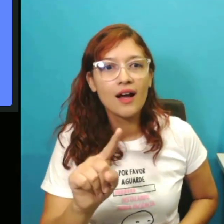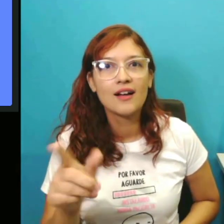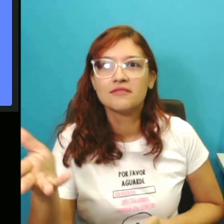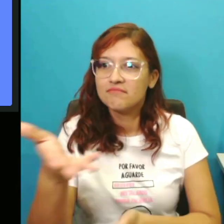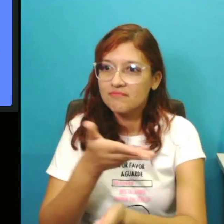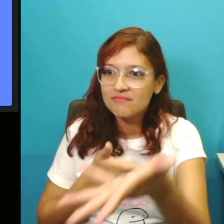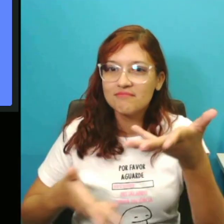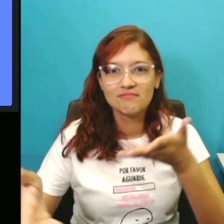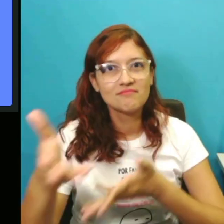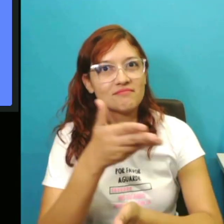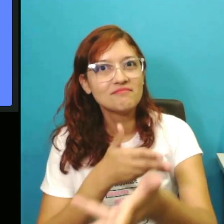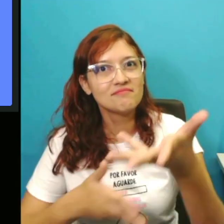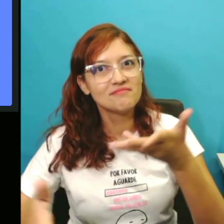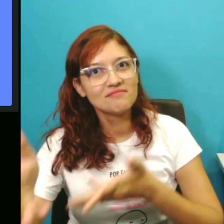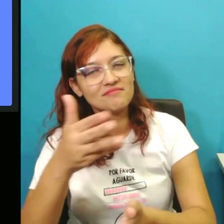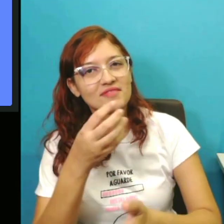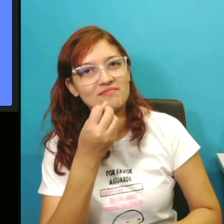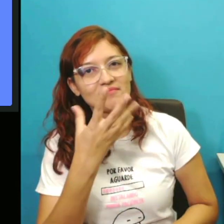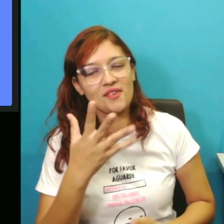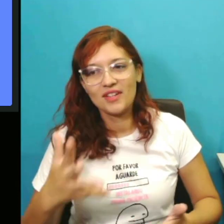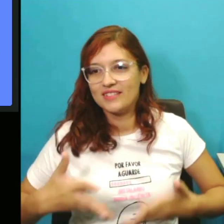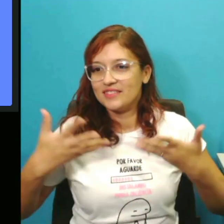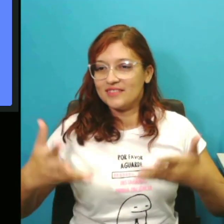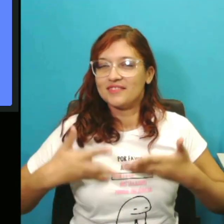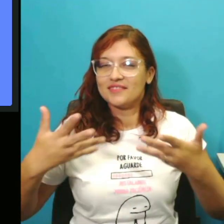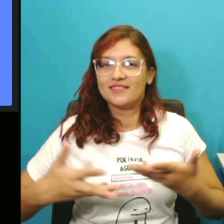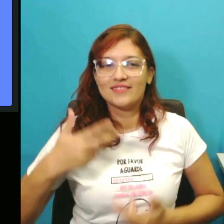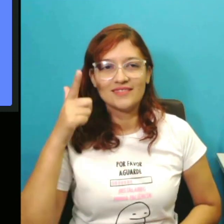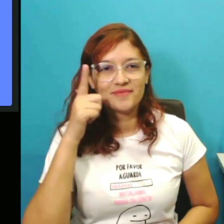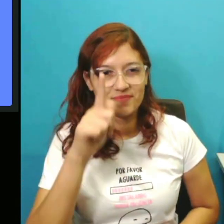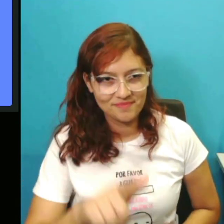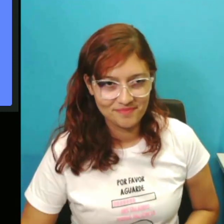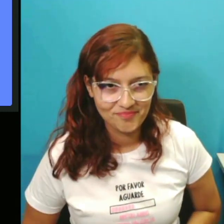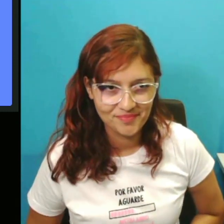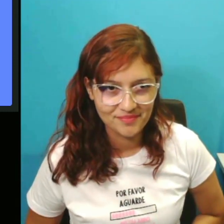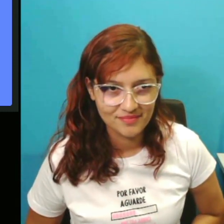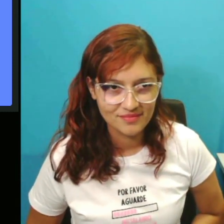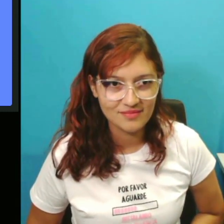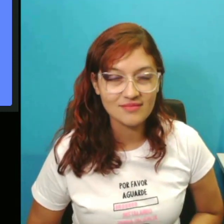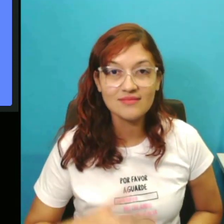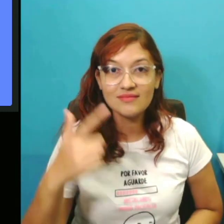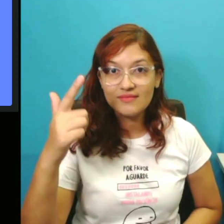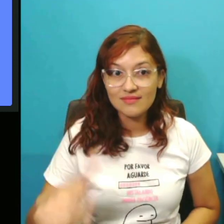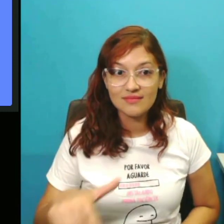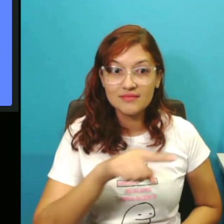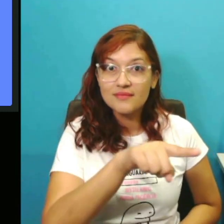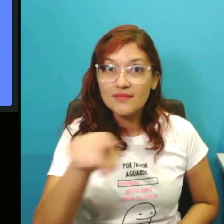autoritária. Todos interagiam. Isso deixou a aula bastante animada.